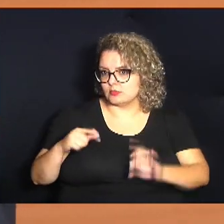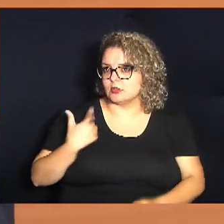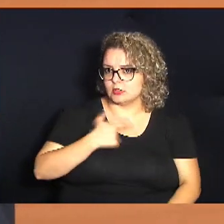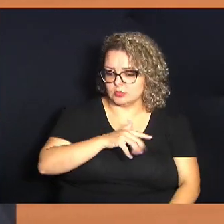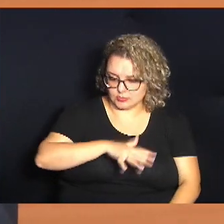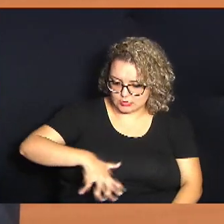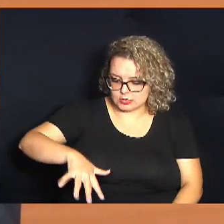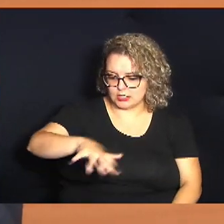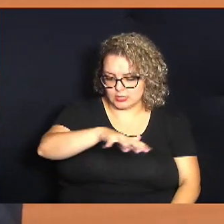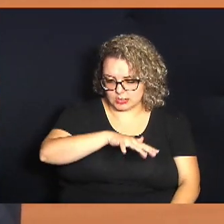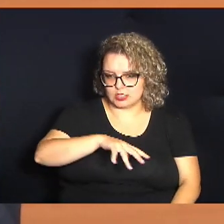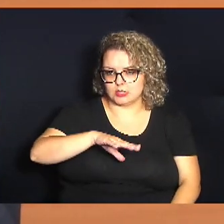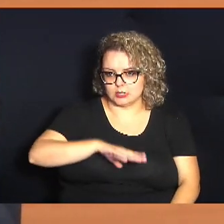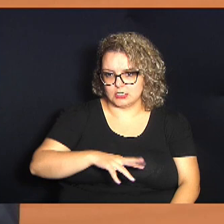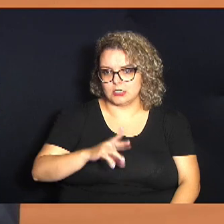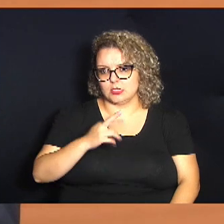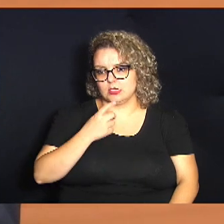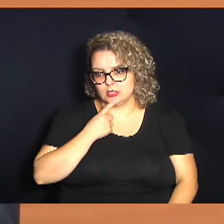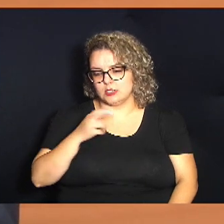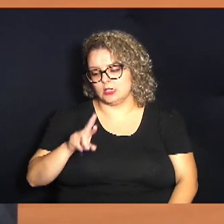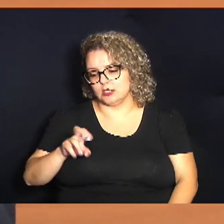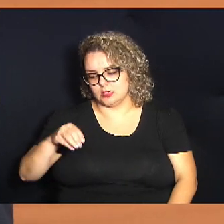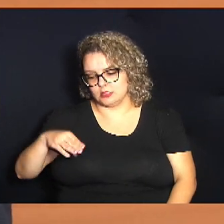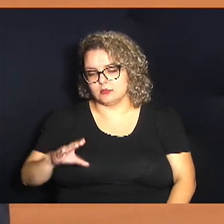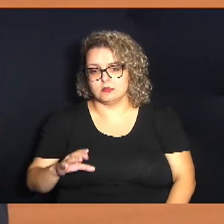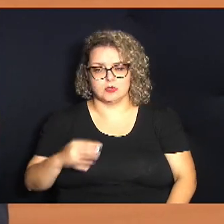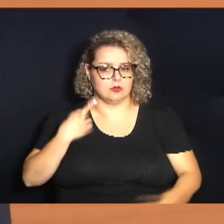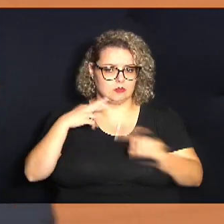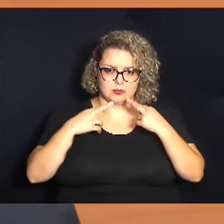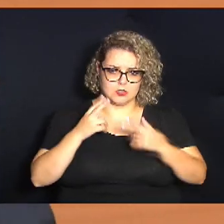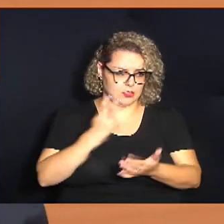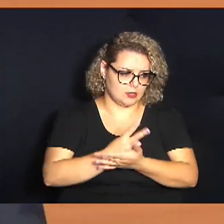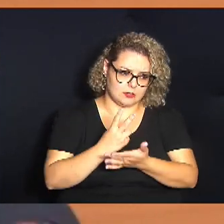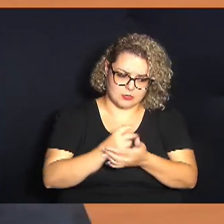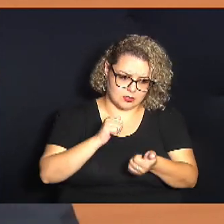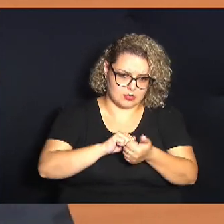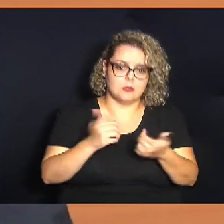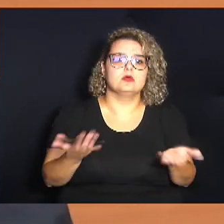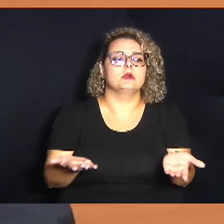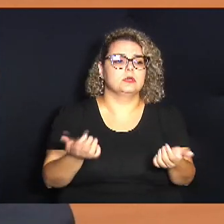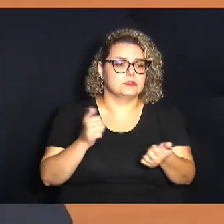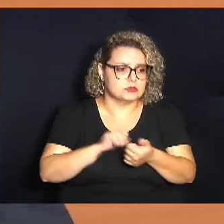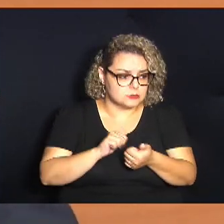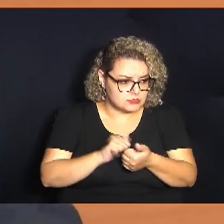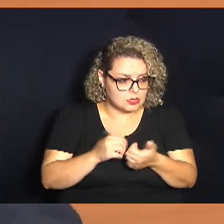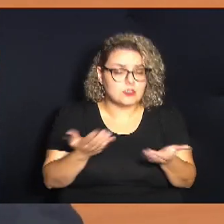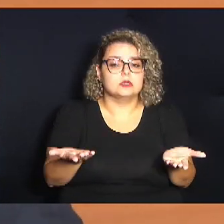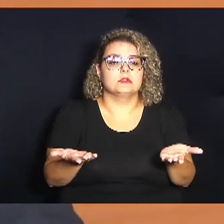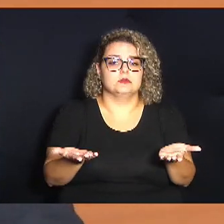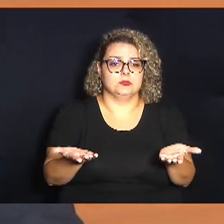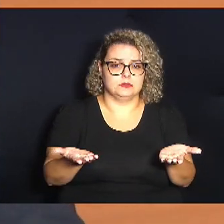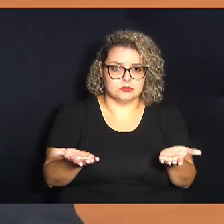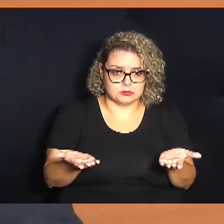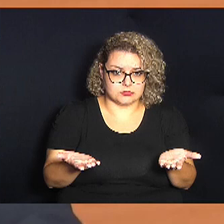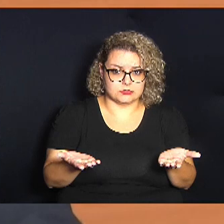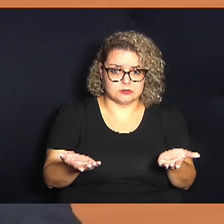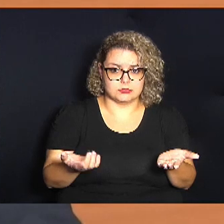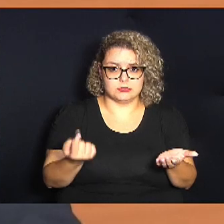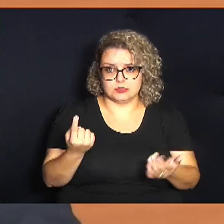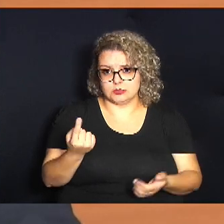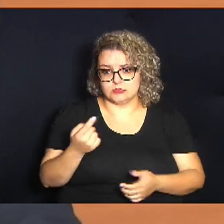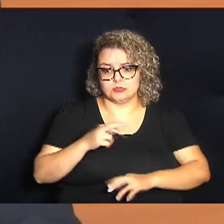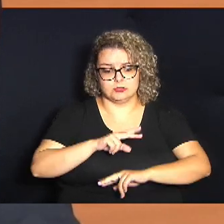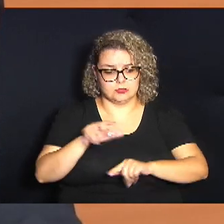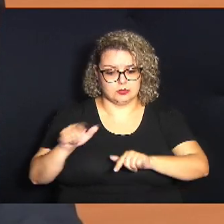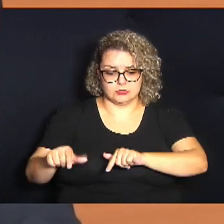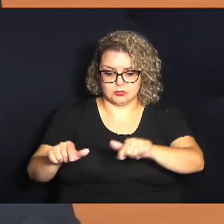região. E uma das reclamações constantes é isso, qualificação. Cadê a qualificação? Cadê a qualificação? Sim. E um dos